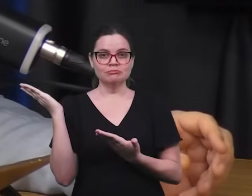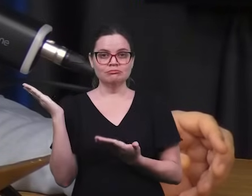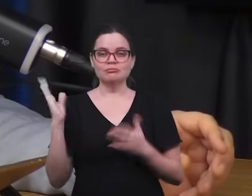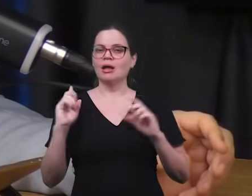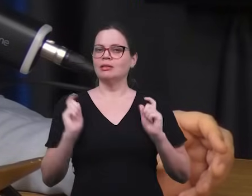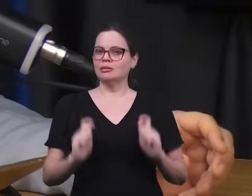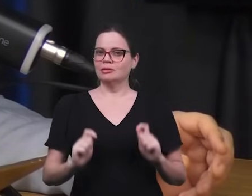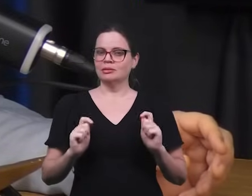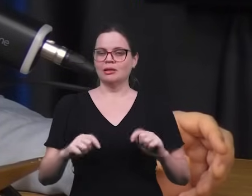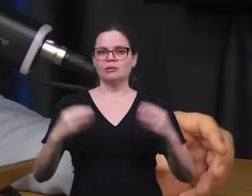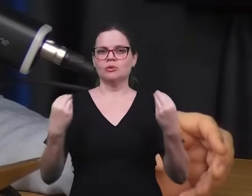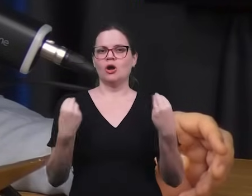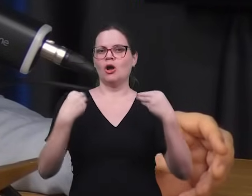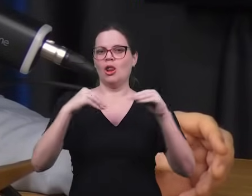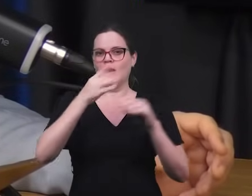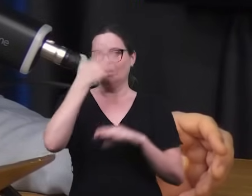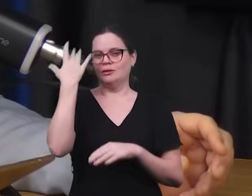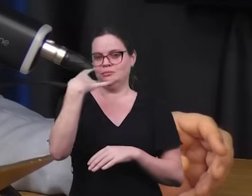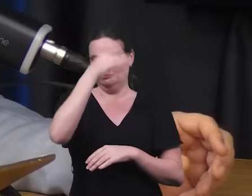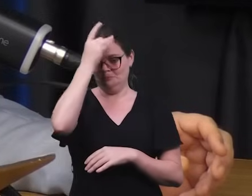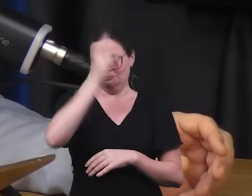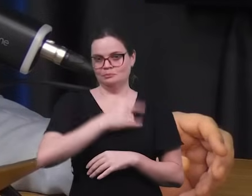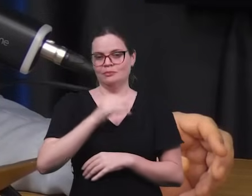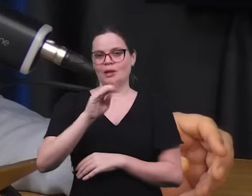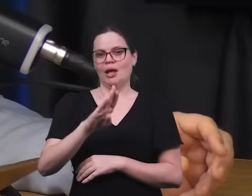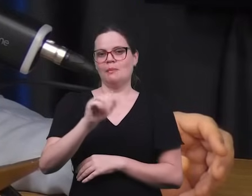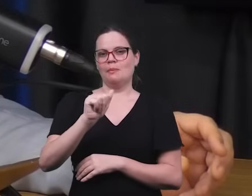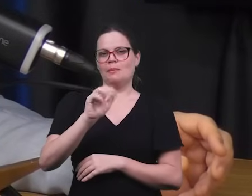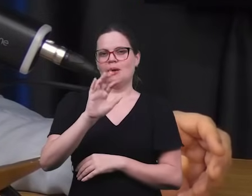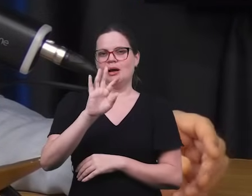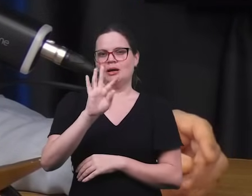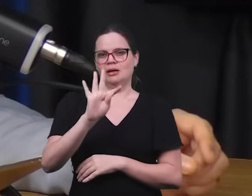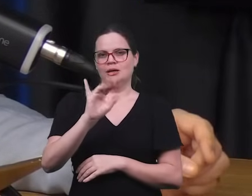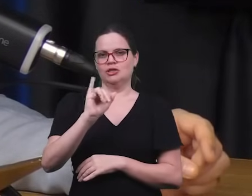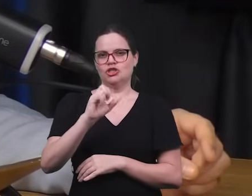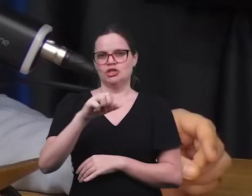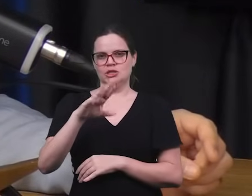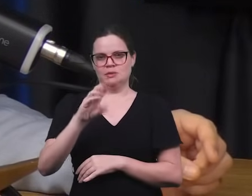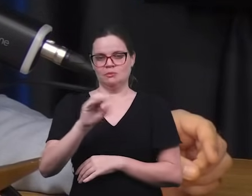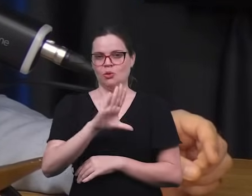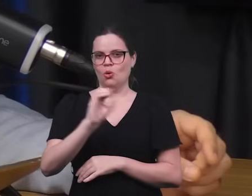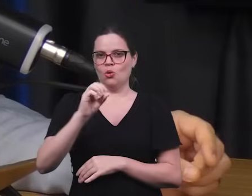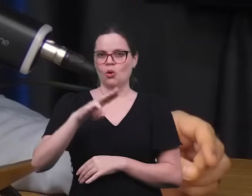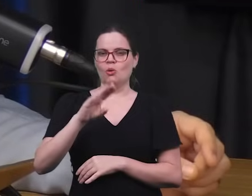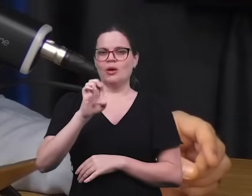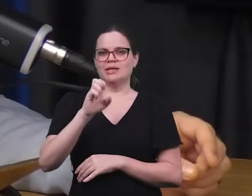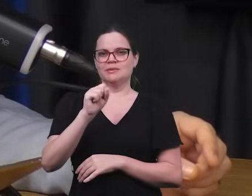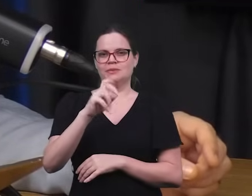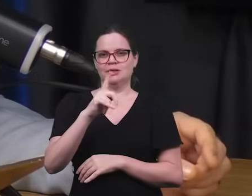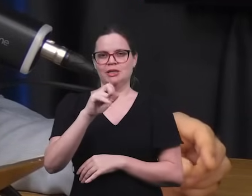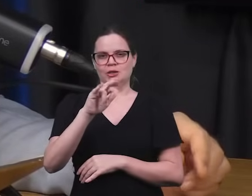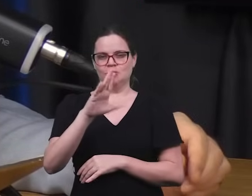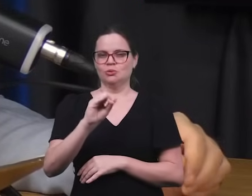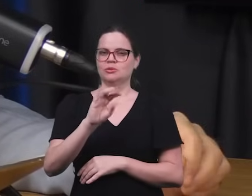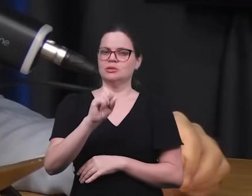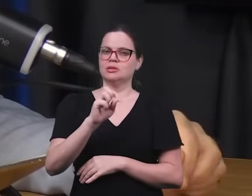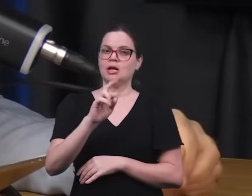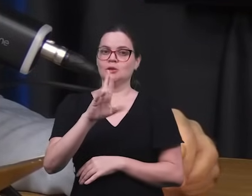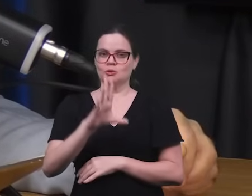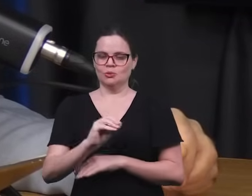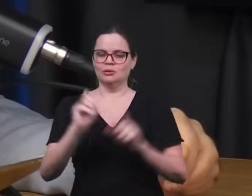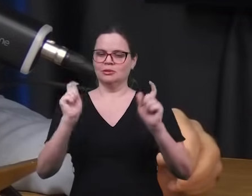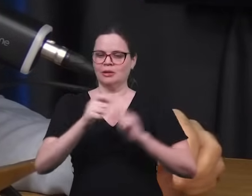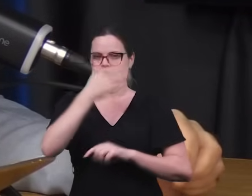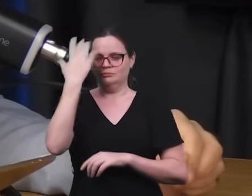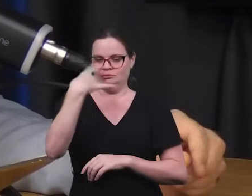ali digitar Batismo com o Espírito Santo, vai aparecer a playlist dos programas anteriores que nós já gravamos e trouxemos para você aqui. Seja